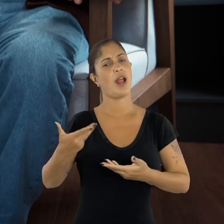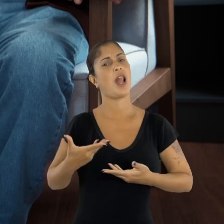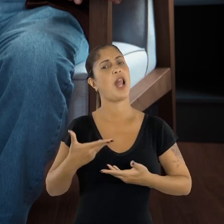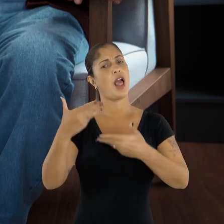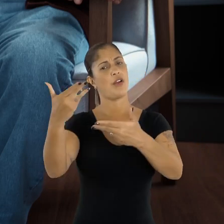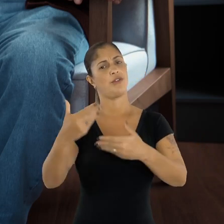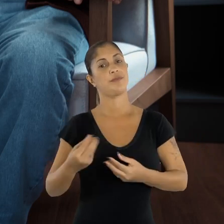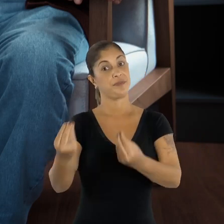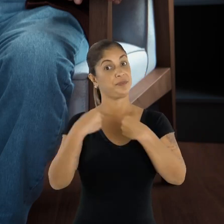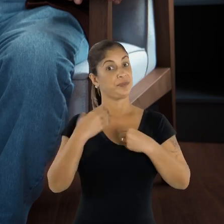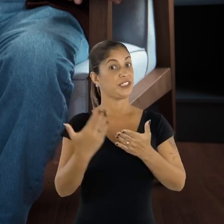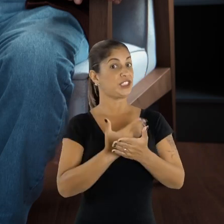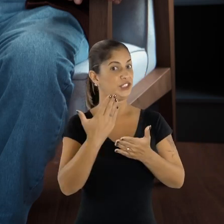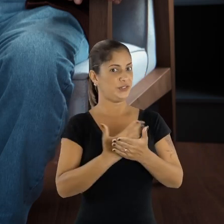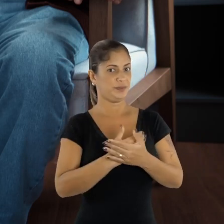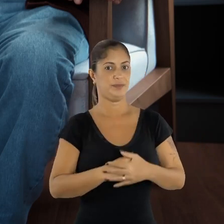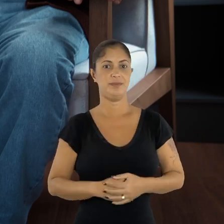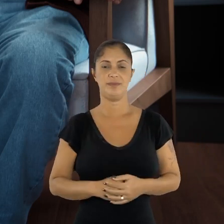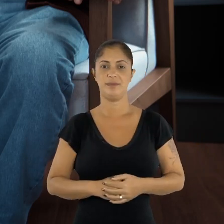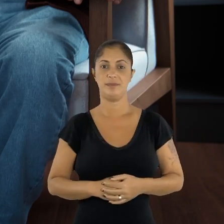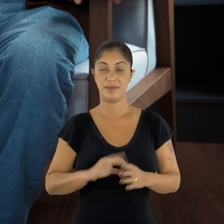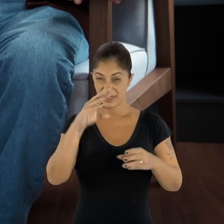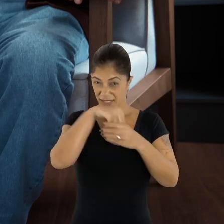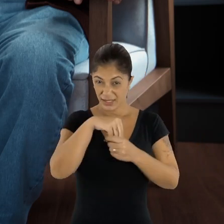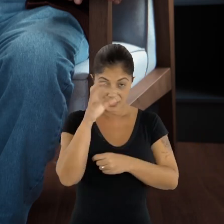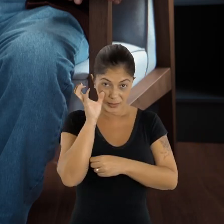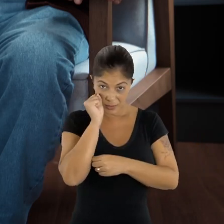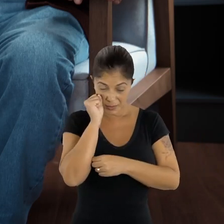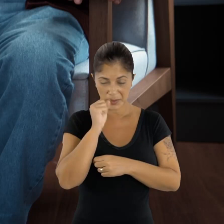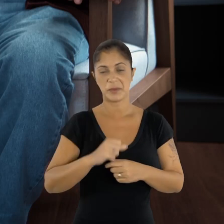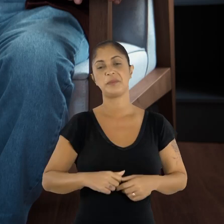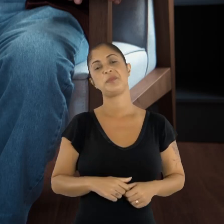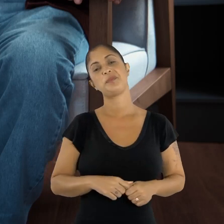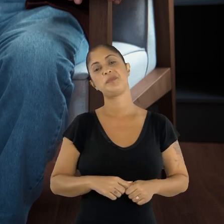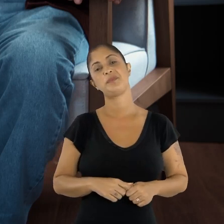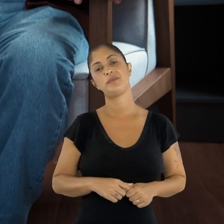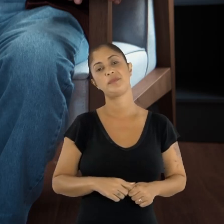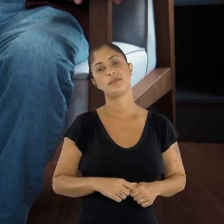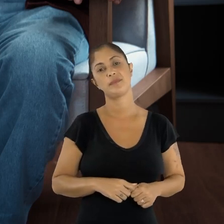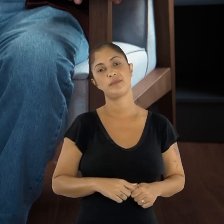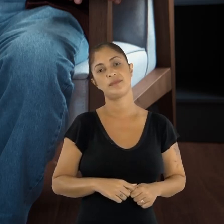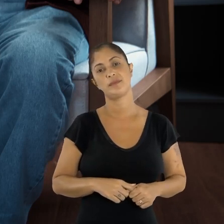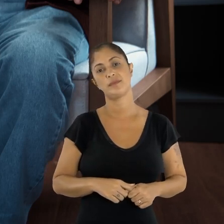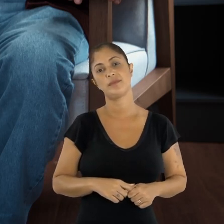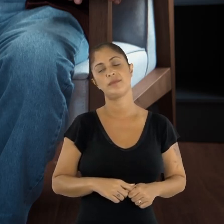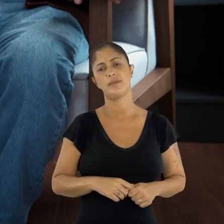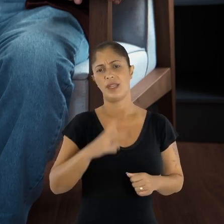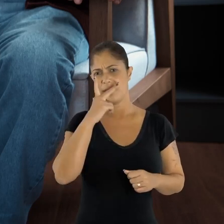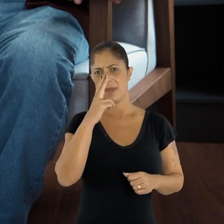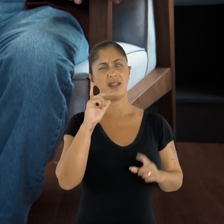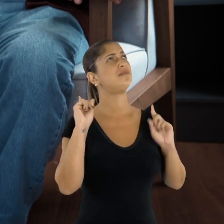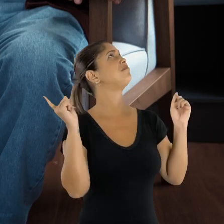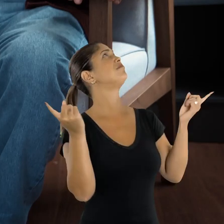convento e ele me levou, porque ele queria me dar um livro, para o quarto dele, que na verdade era a moradia do Beto, a parte de moradia dele no convento. É